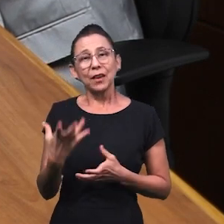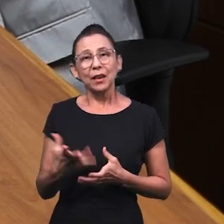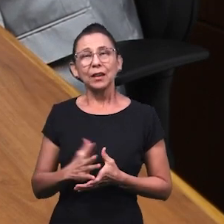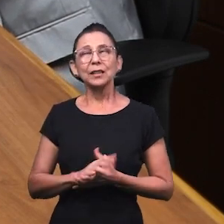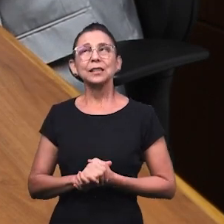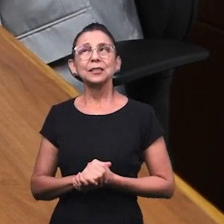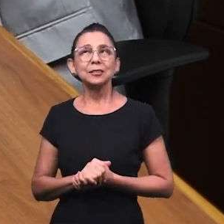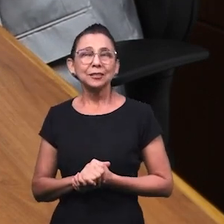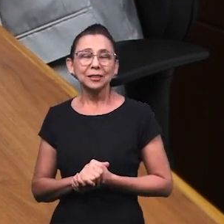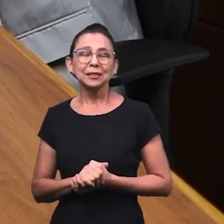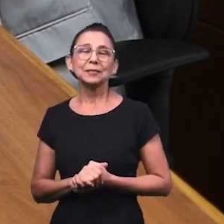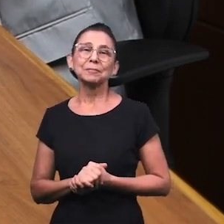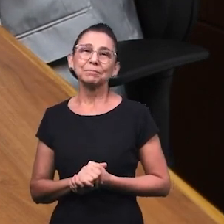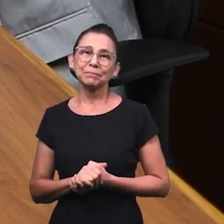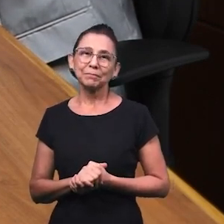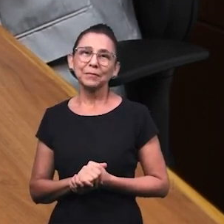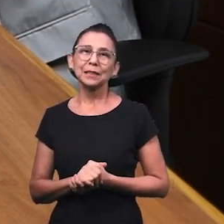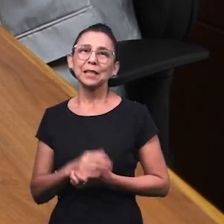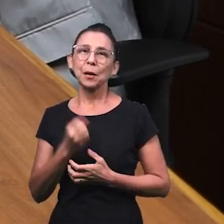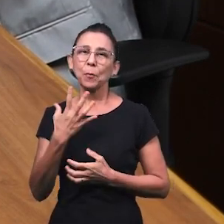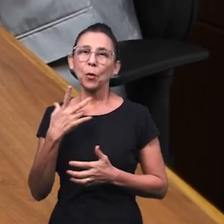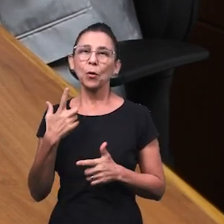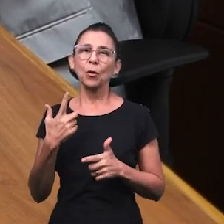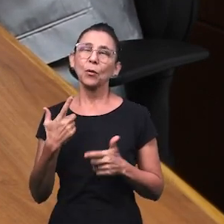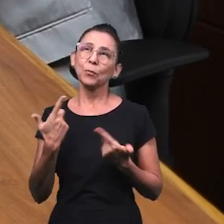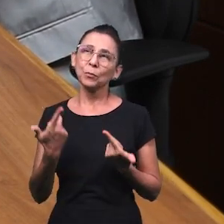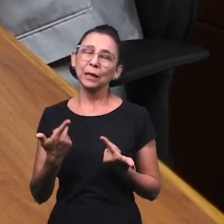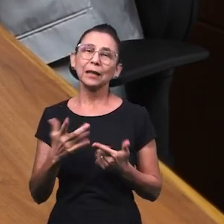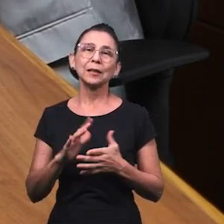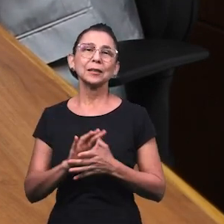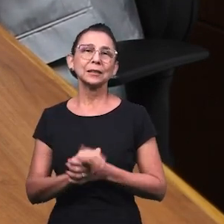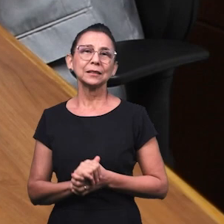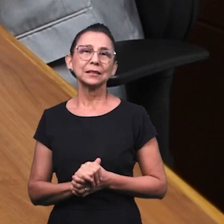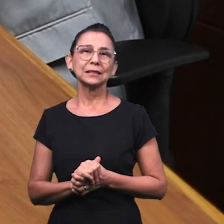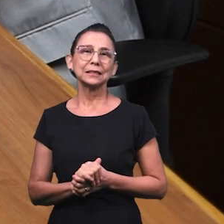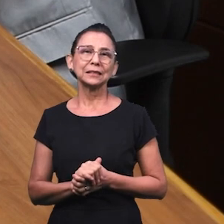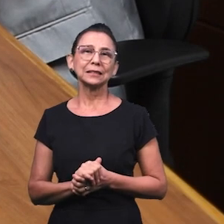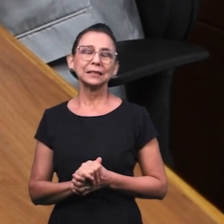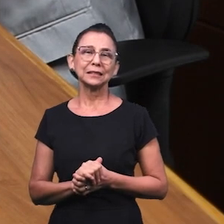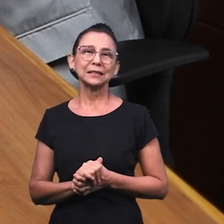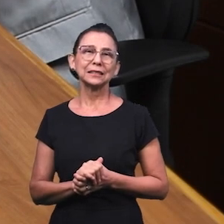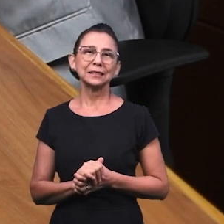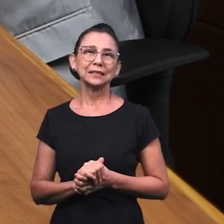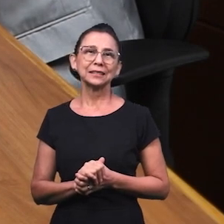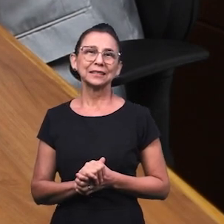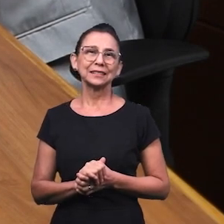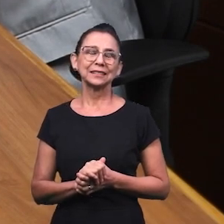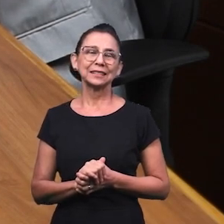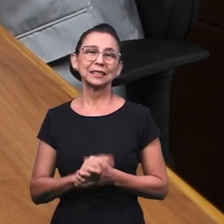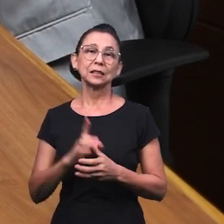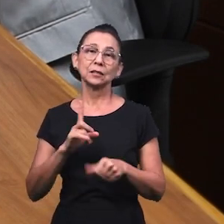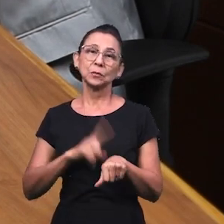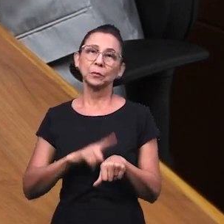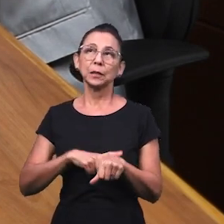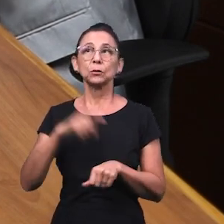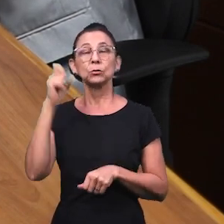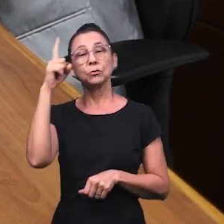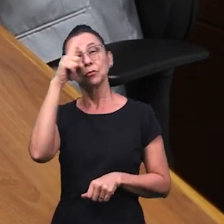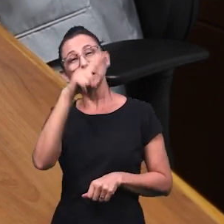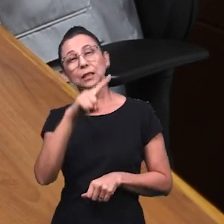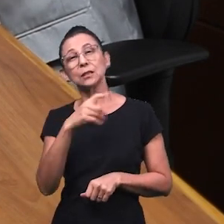estão passando por momentos difíceis. E eu queria te pedir para